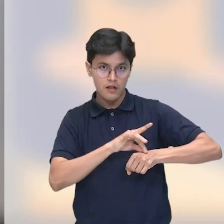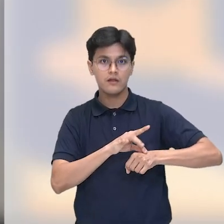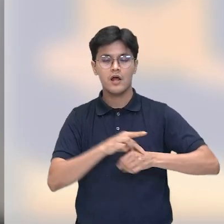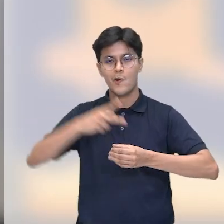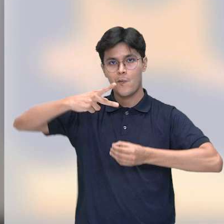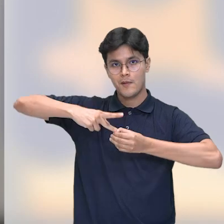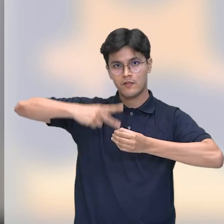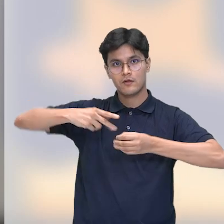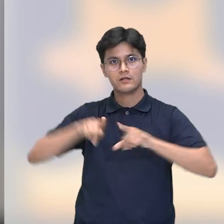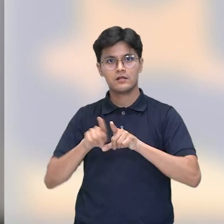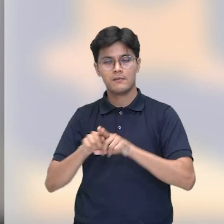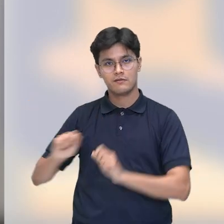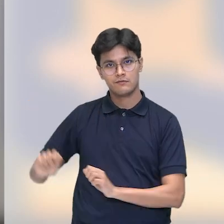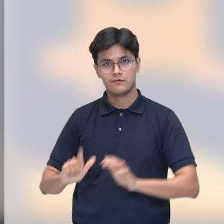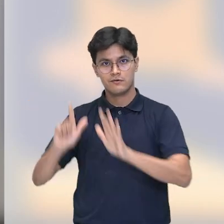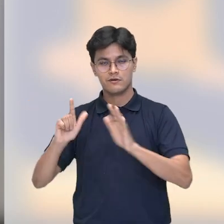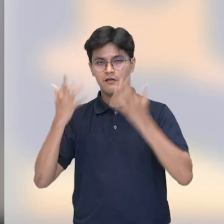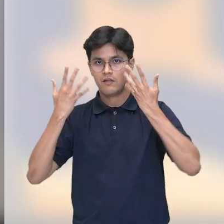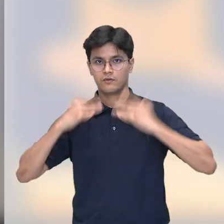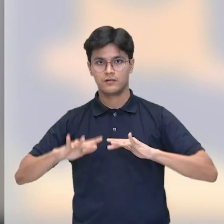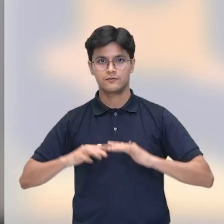natural.